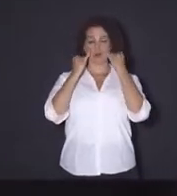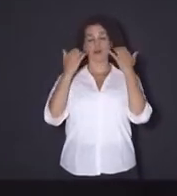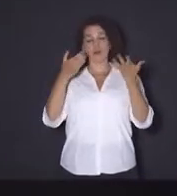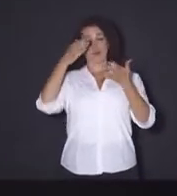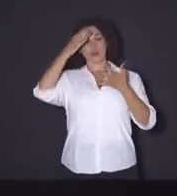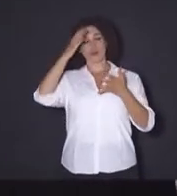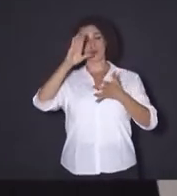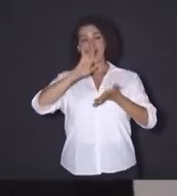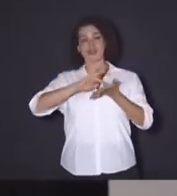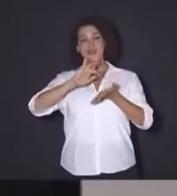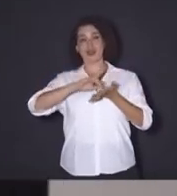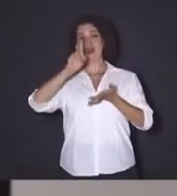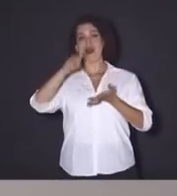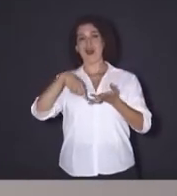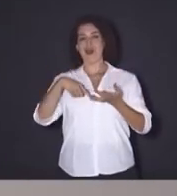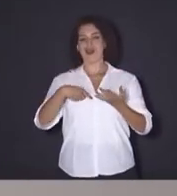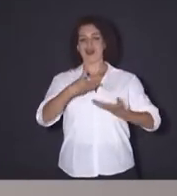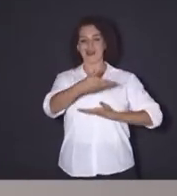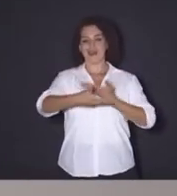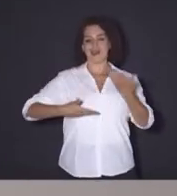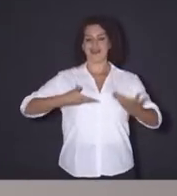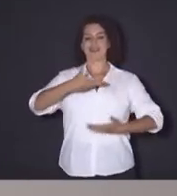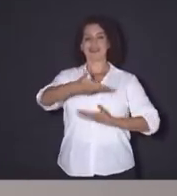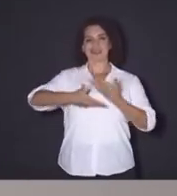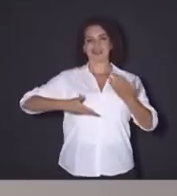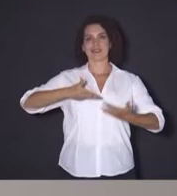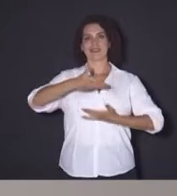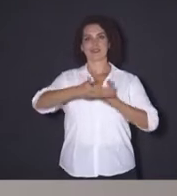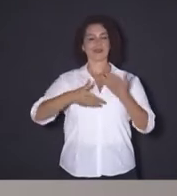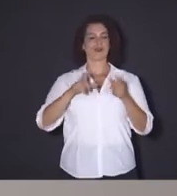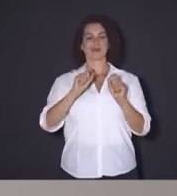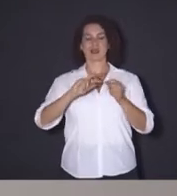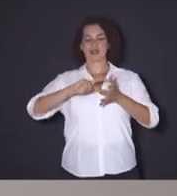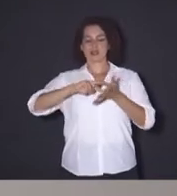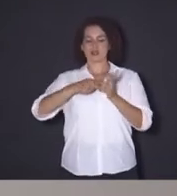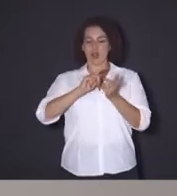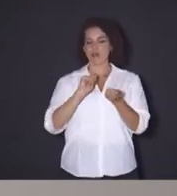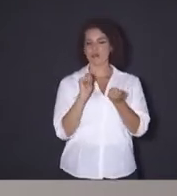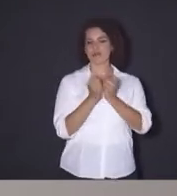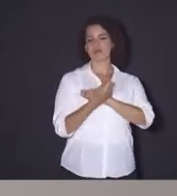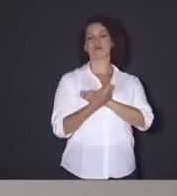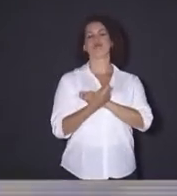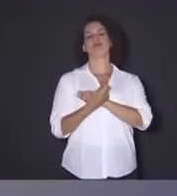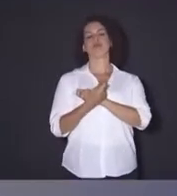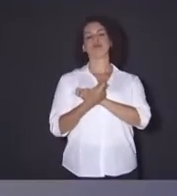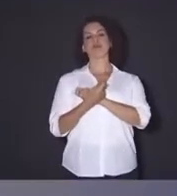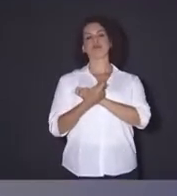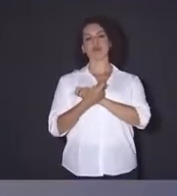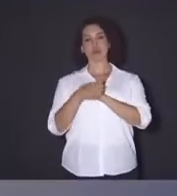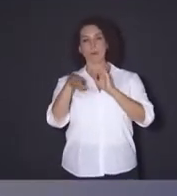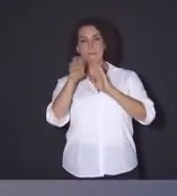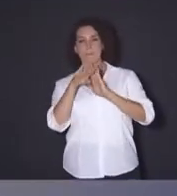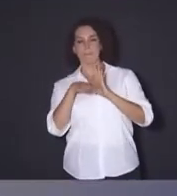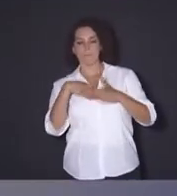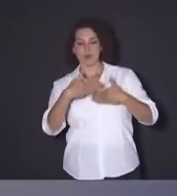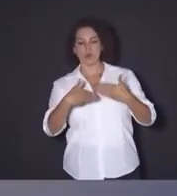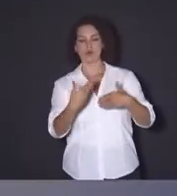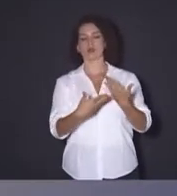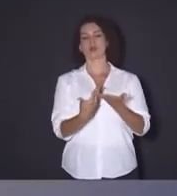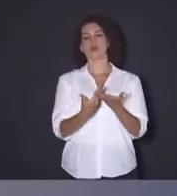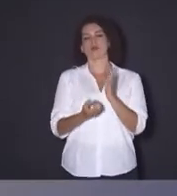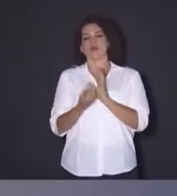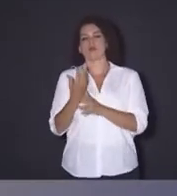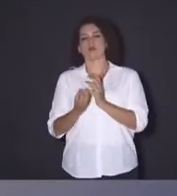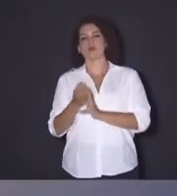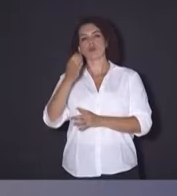dinâmica, eu diria, da ressignificação dos processos, dos modelos de produção da cultura